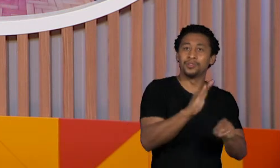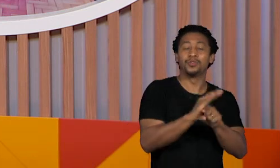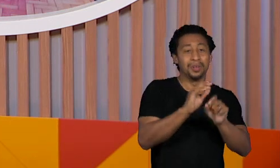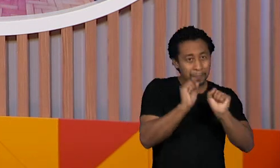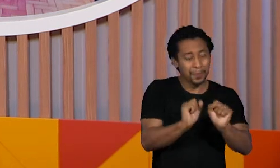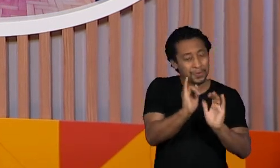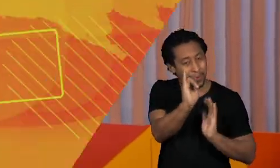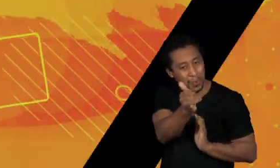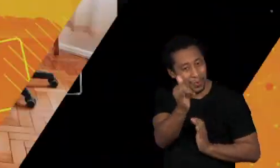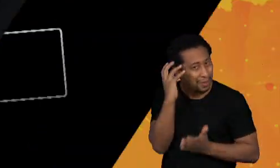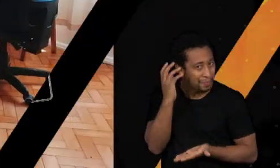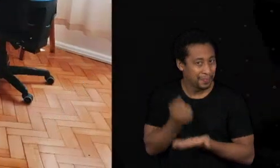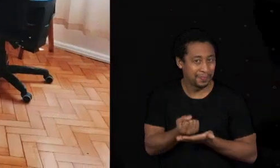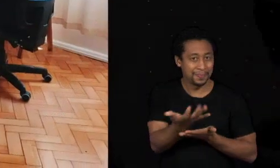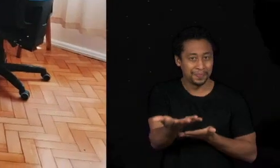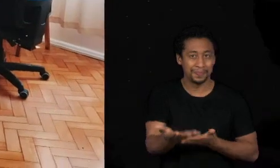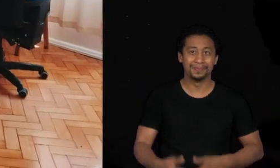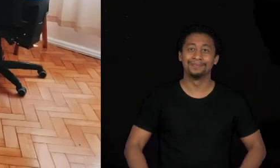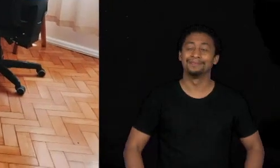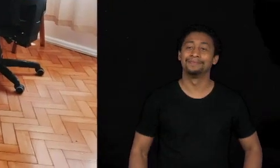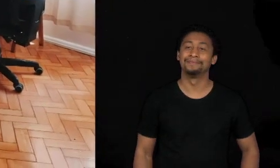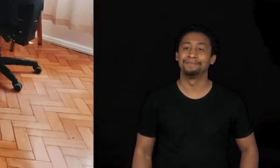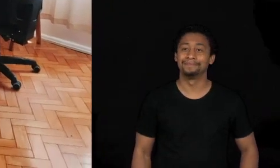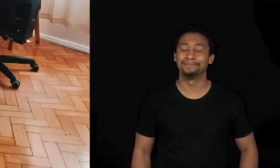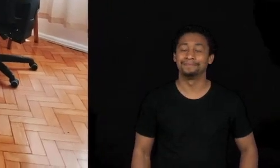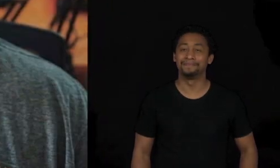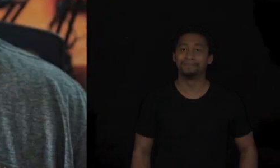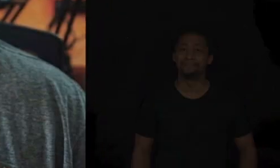histórias no podcast.